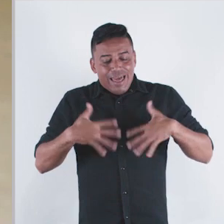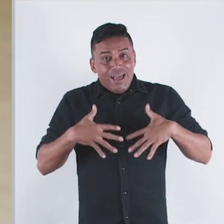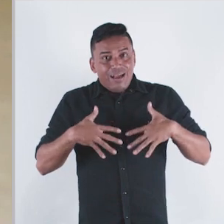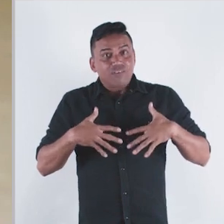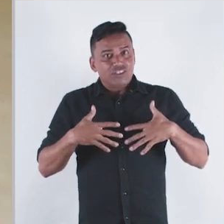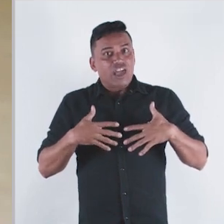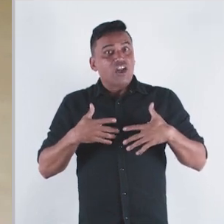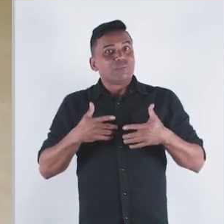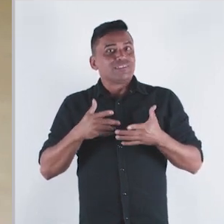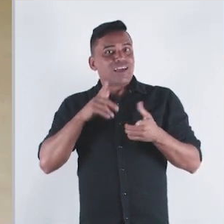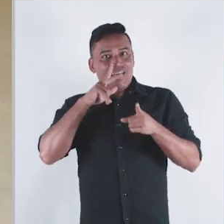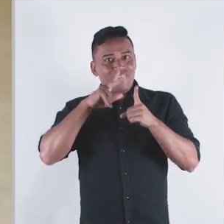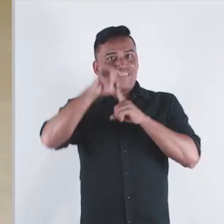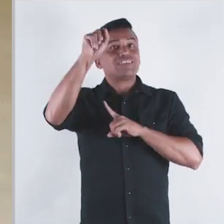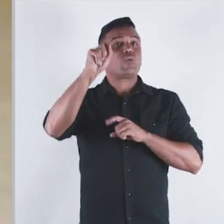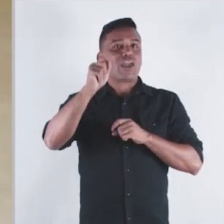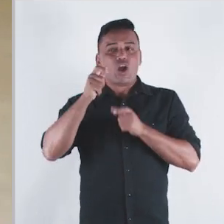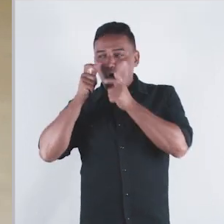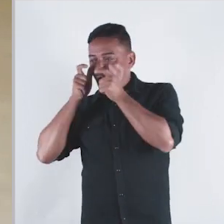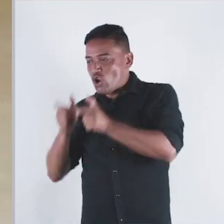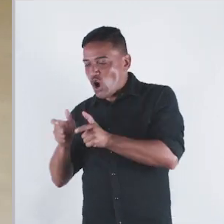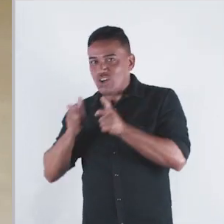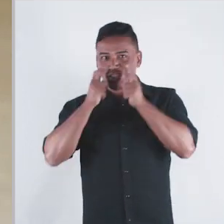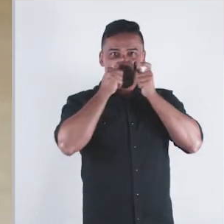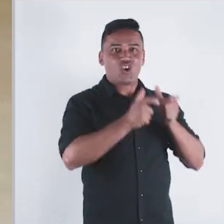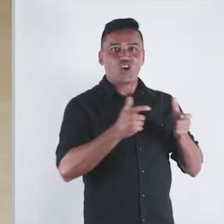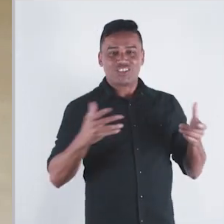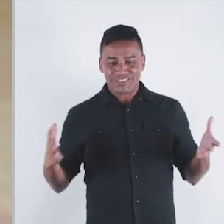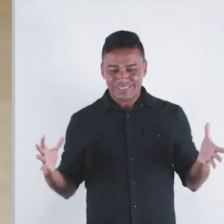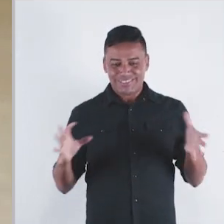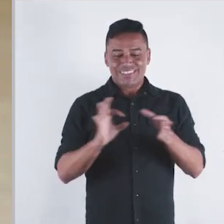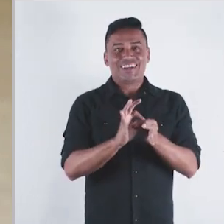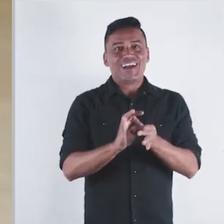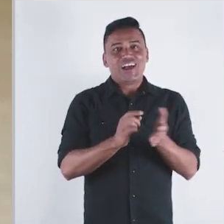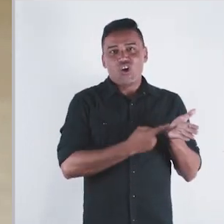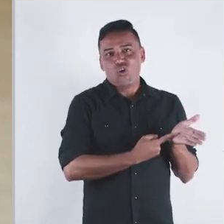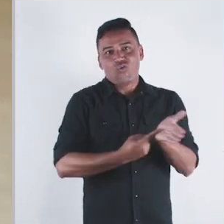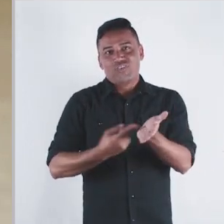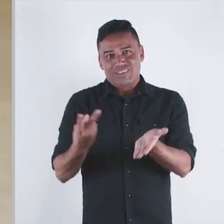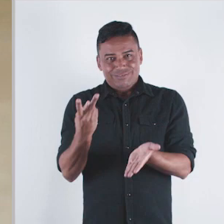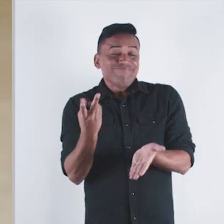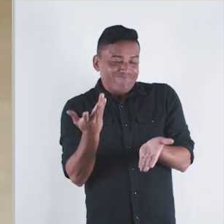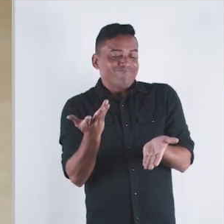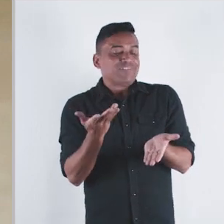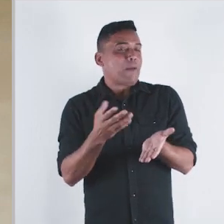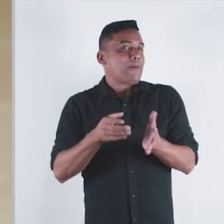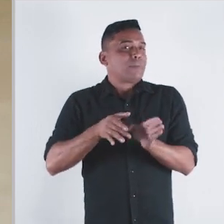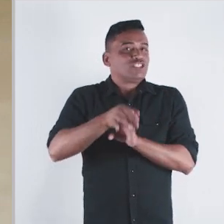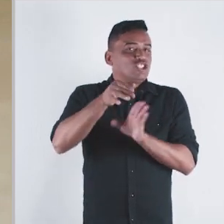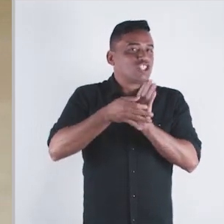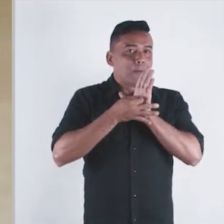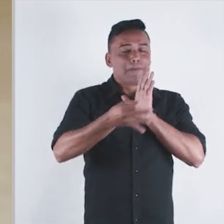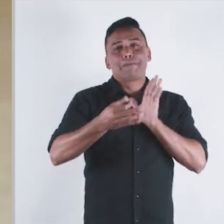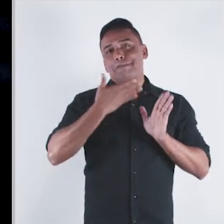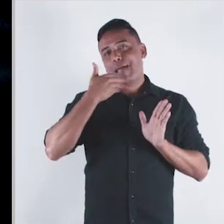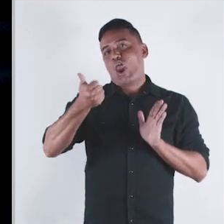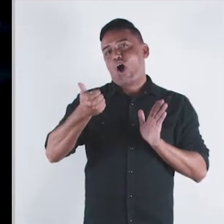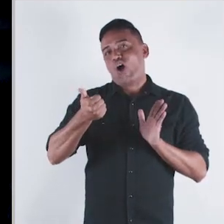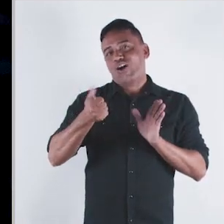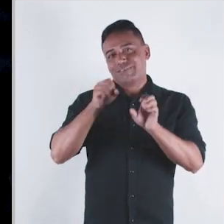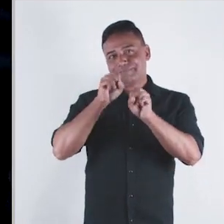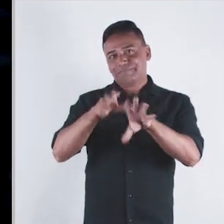vence com curiosidade. Então, esse é o convite que eu deixo e eu acho que é a melhor dica que eu posso dar. A